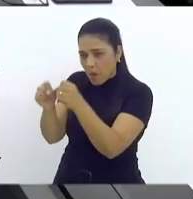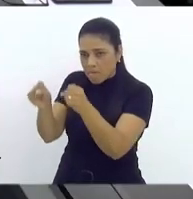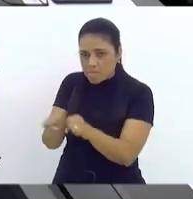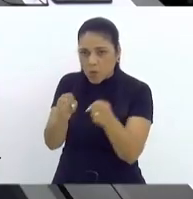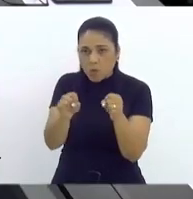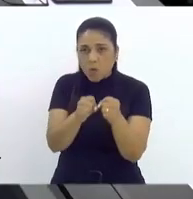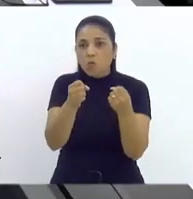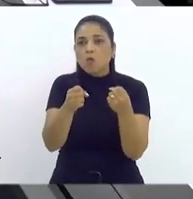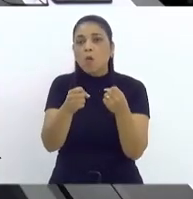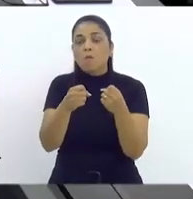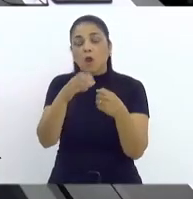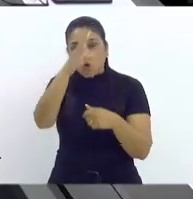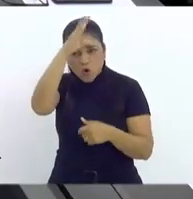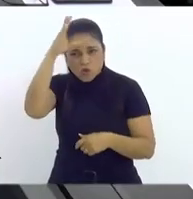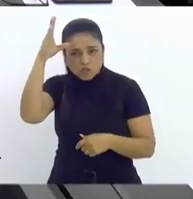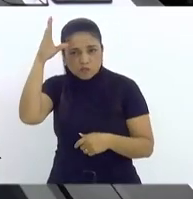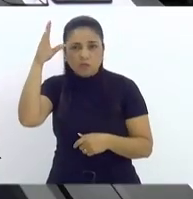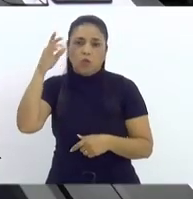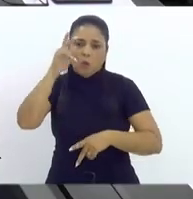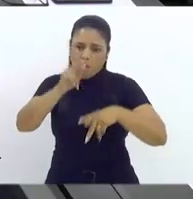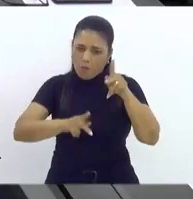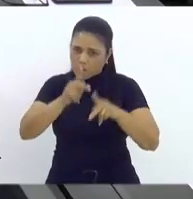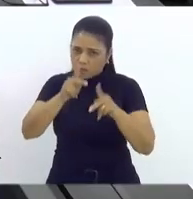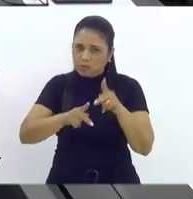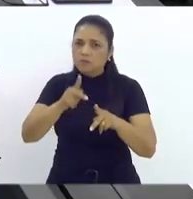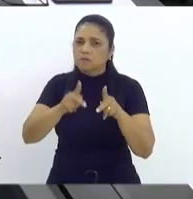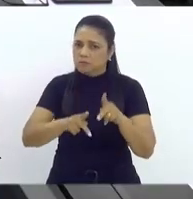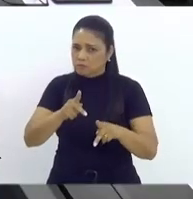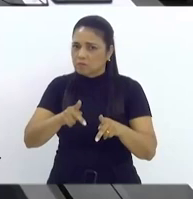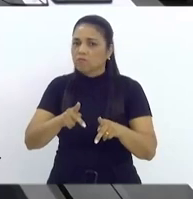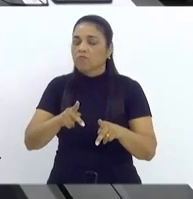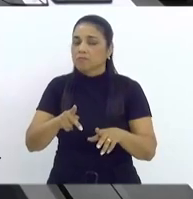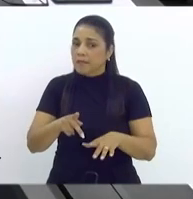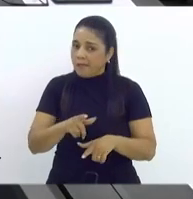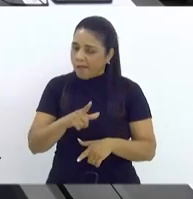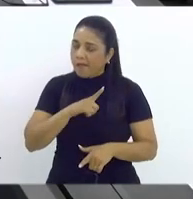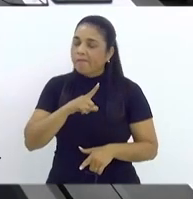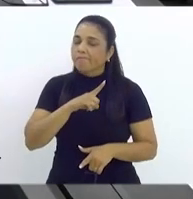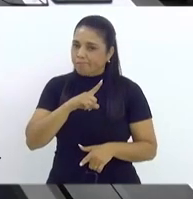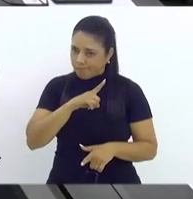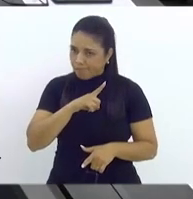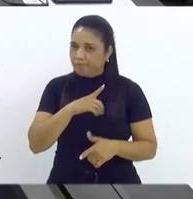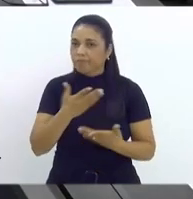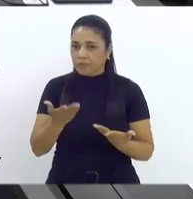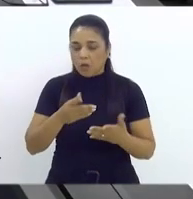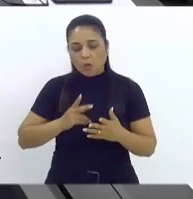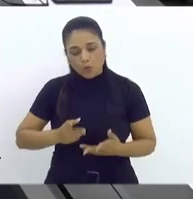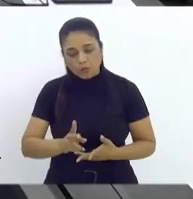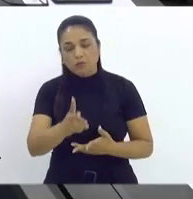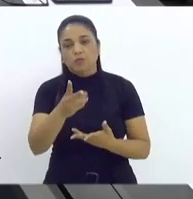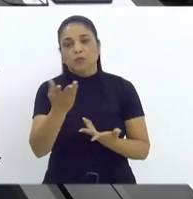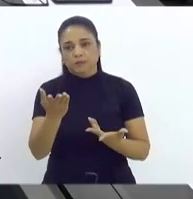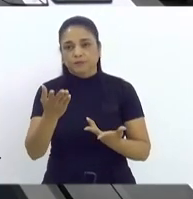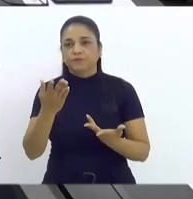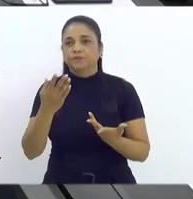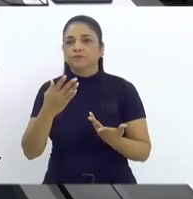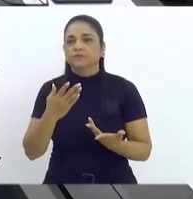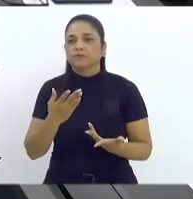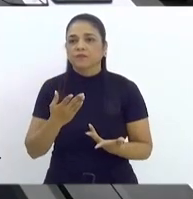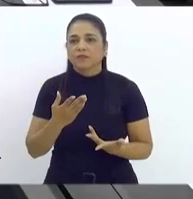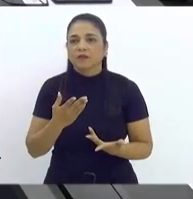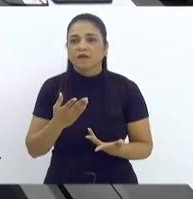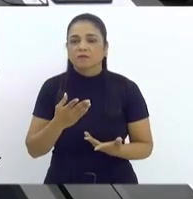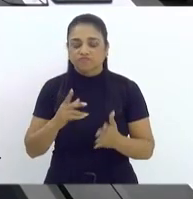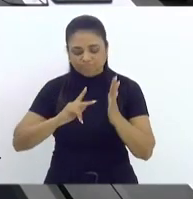prejudicialidade disso para o consumidor fluminense é enorme. Mas, bom, continuando aqui, então, presidente, vê se a gente